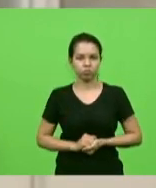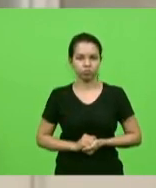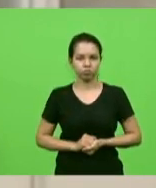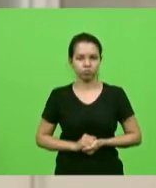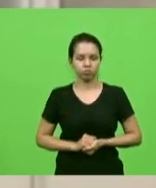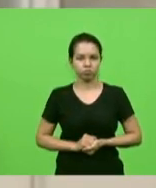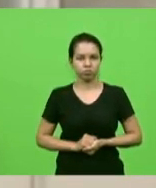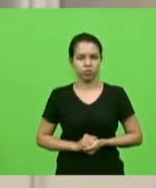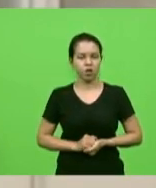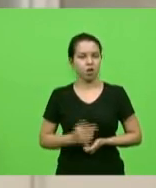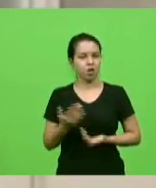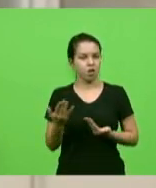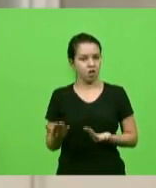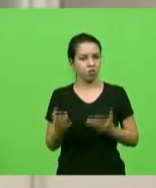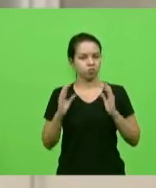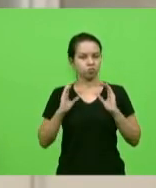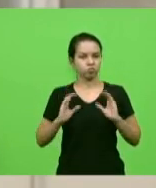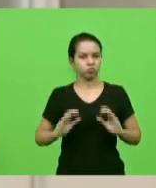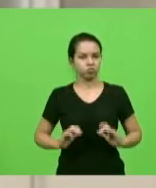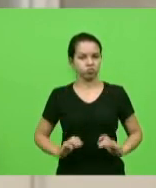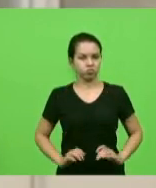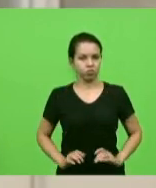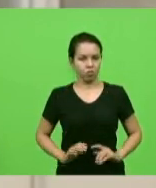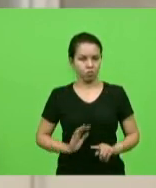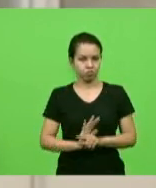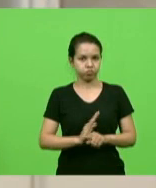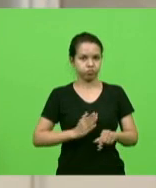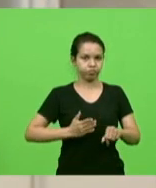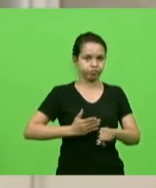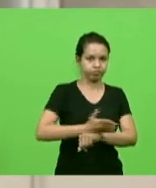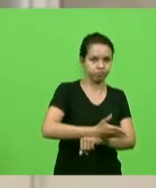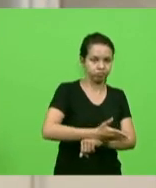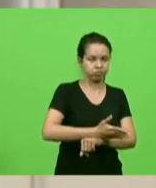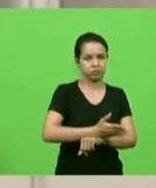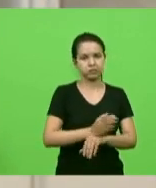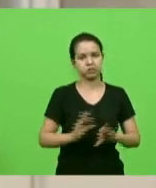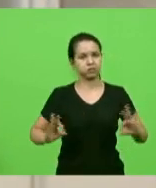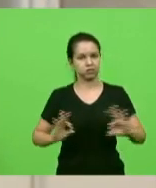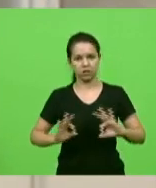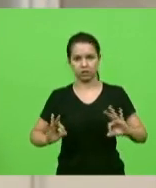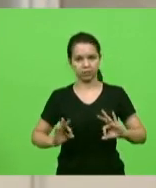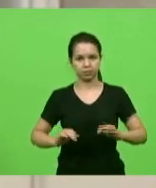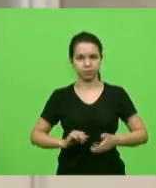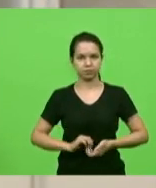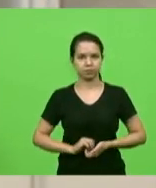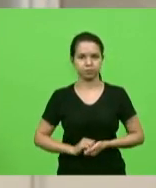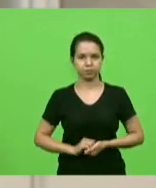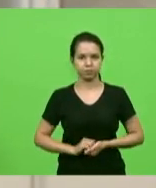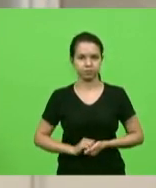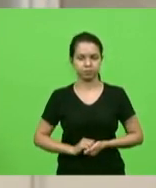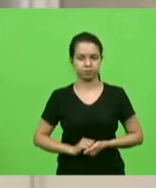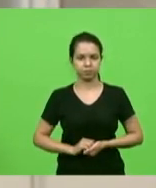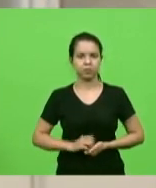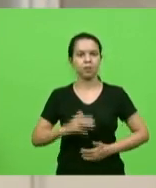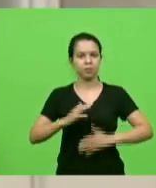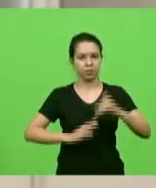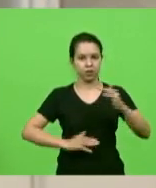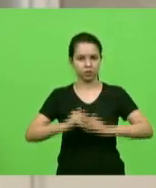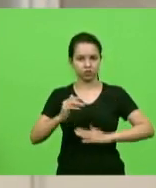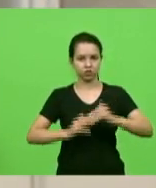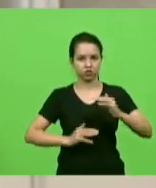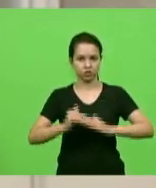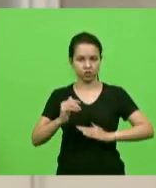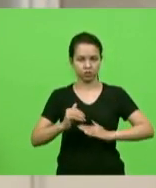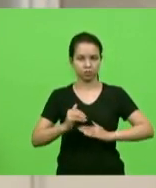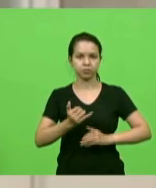vê a conduta comissiva Isto é por ação e foi praticada